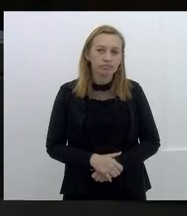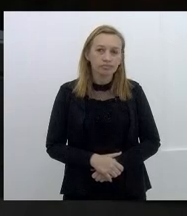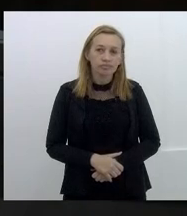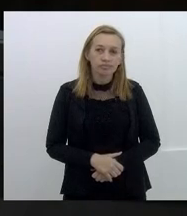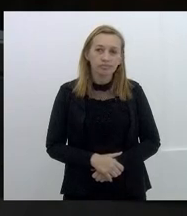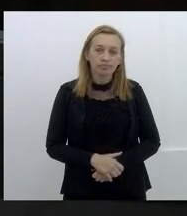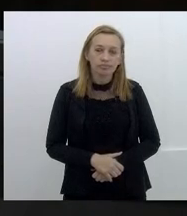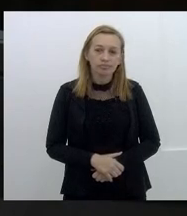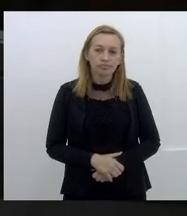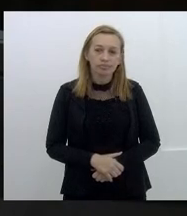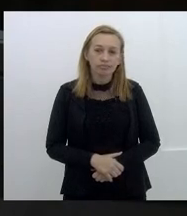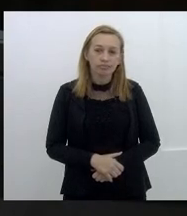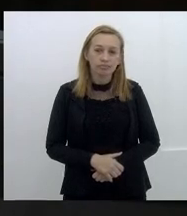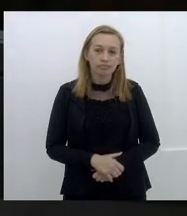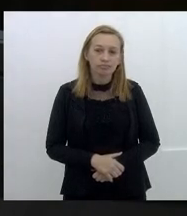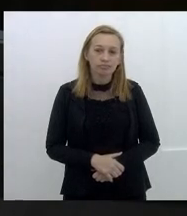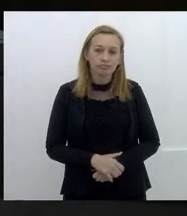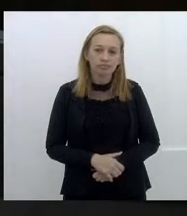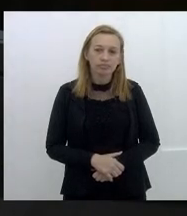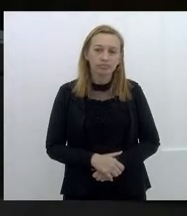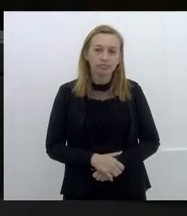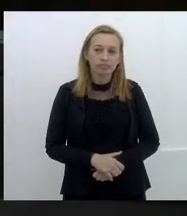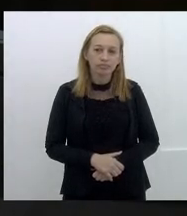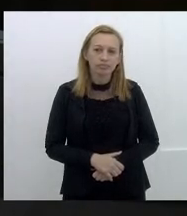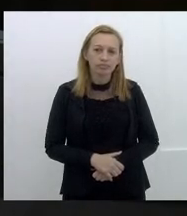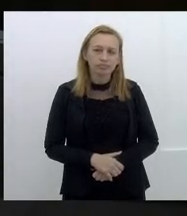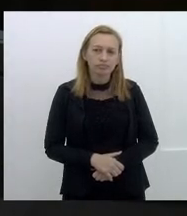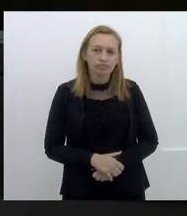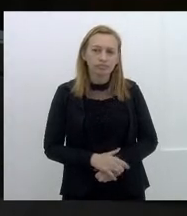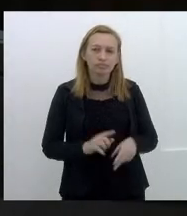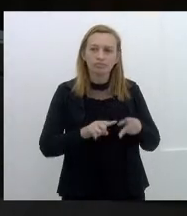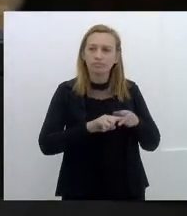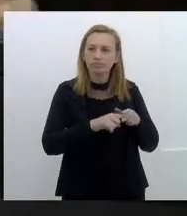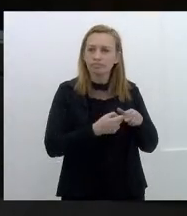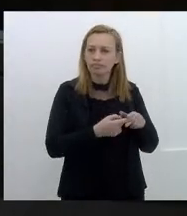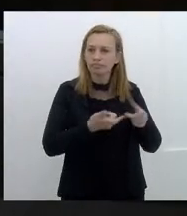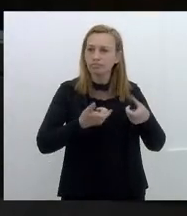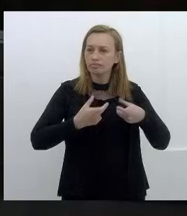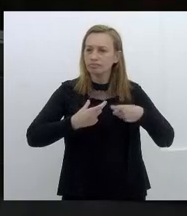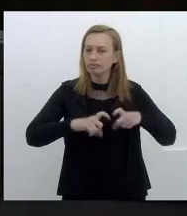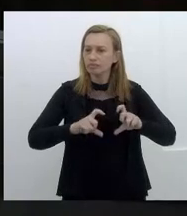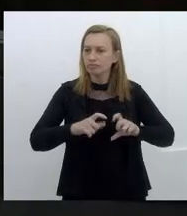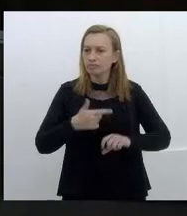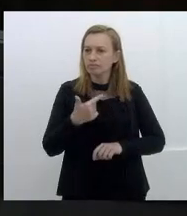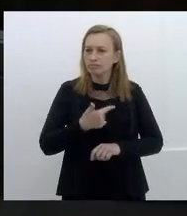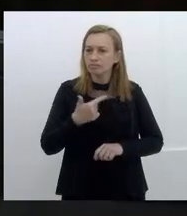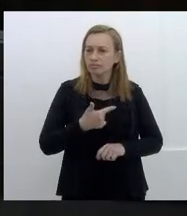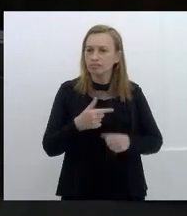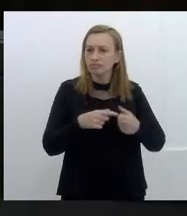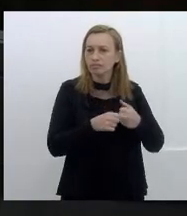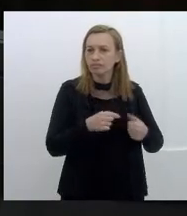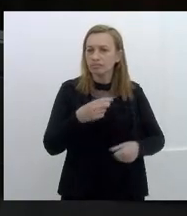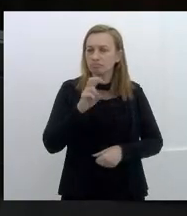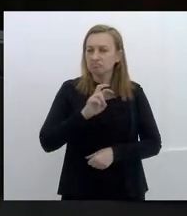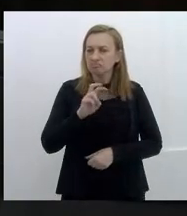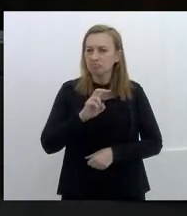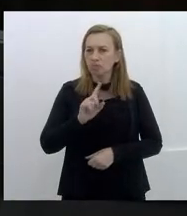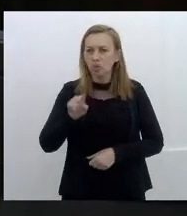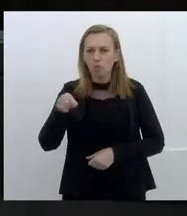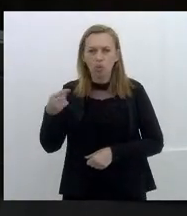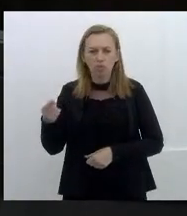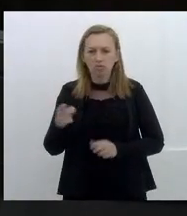alteração foi só dois parágrafos no artigo 5º não houve nenhuma